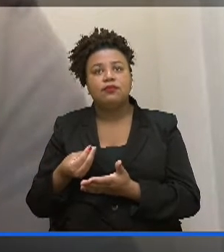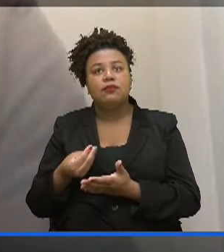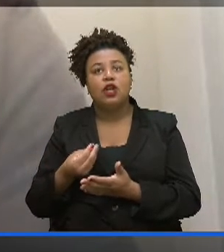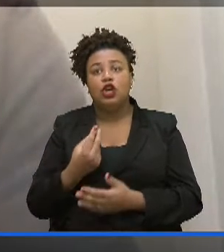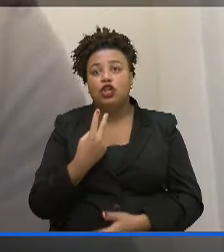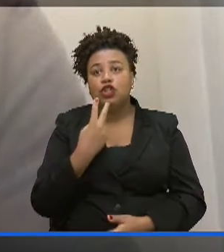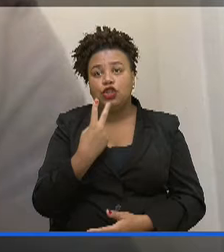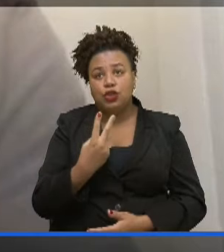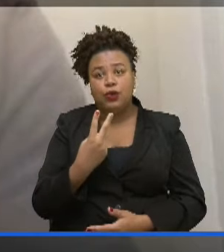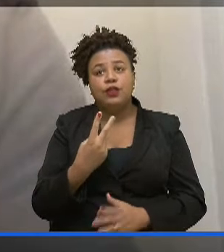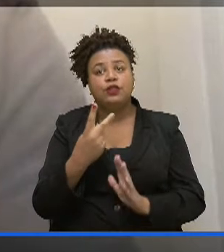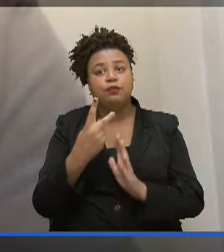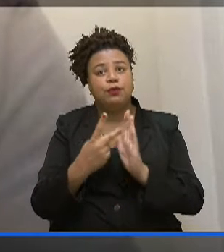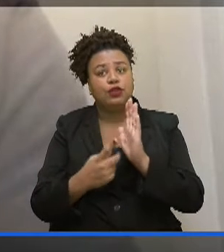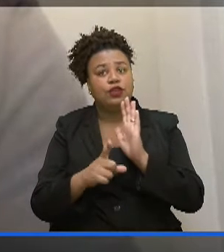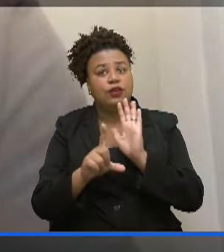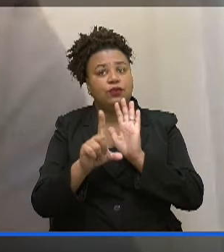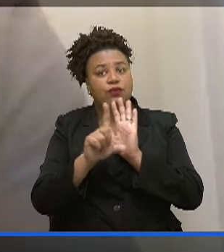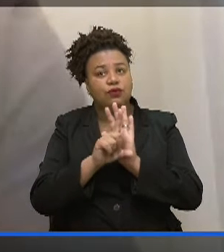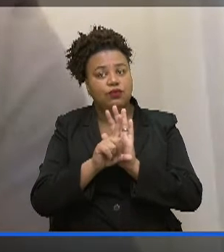dois projetos de lei,